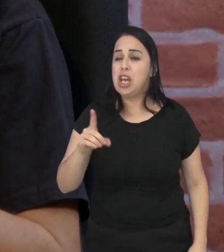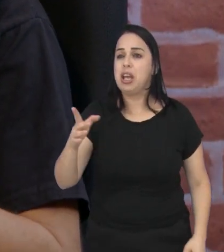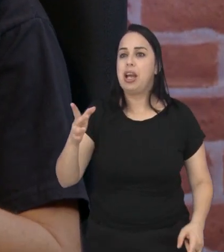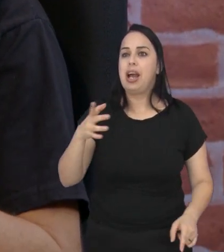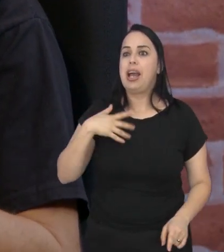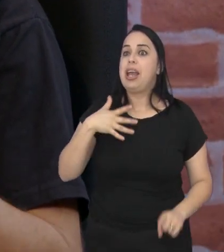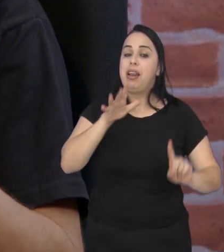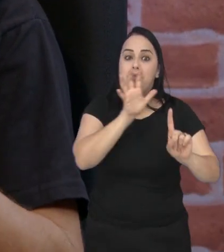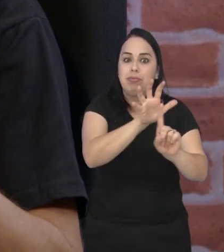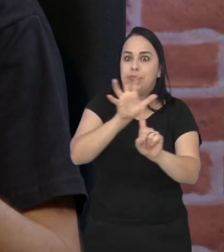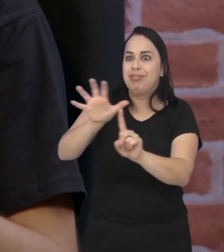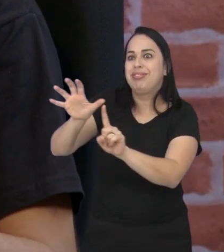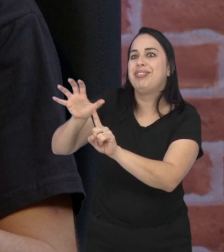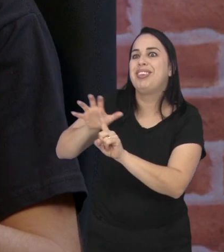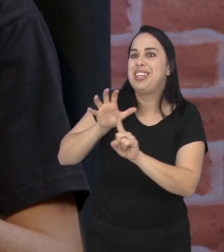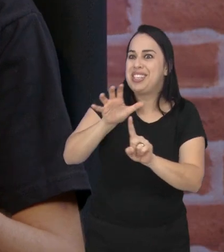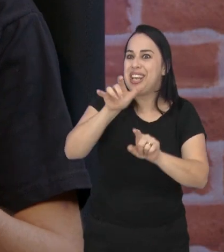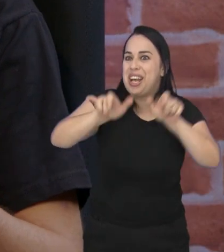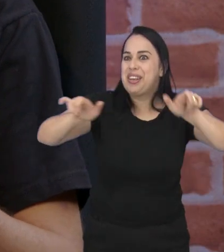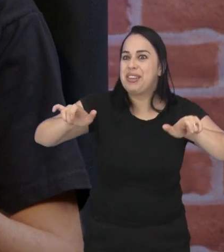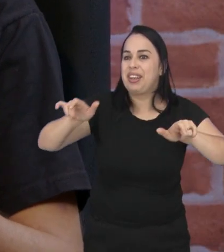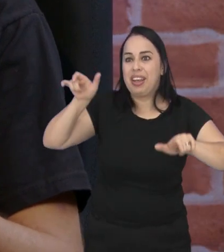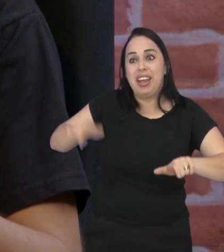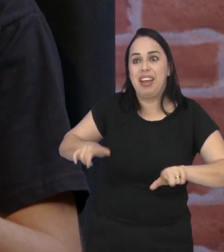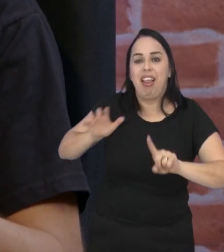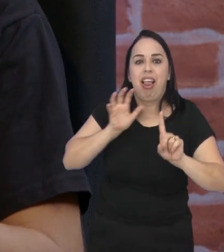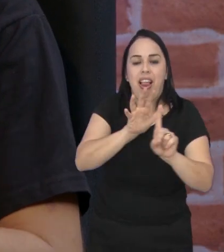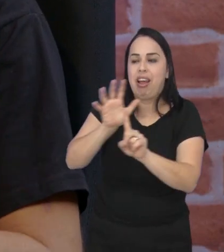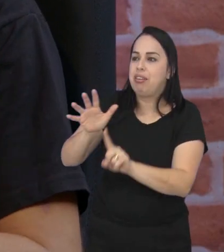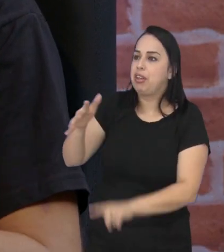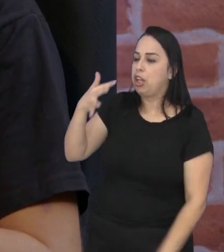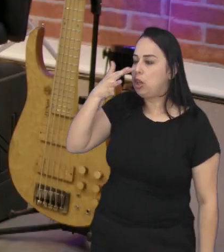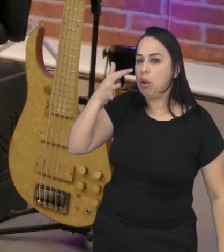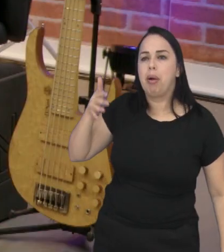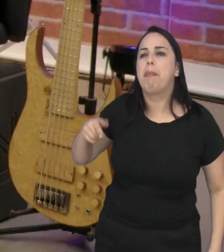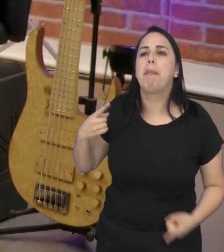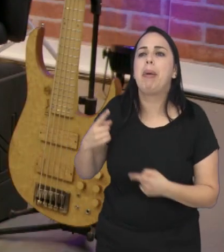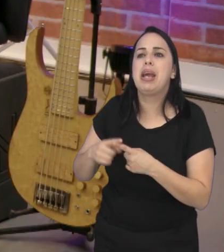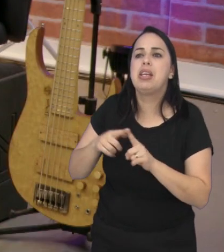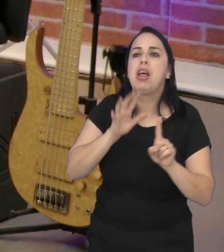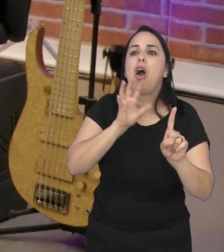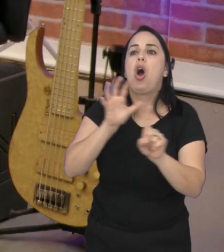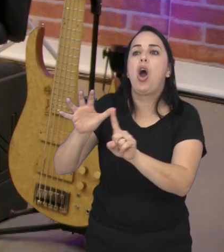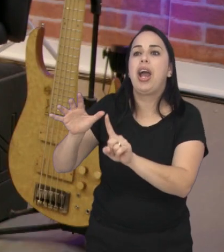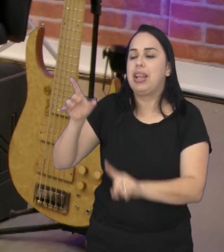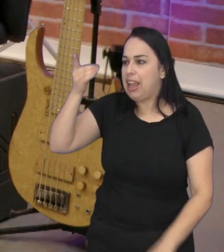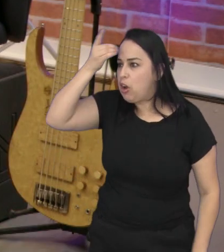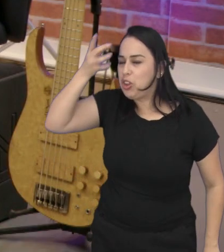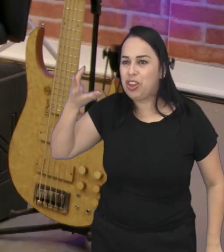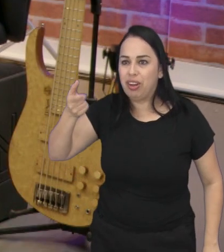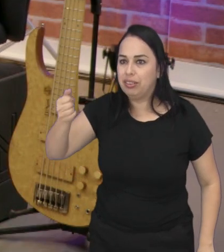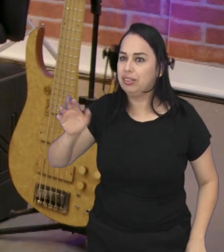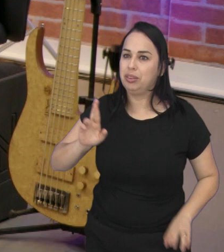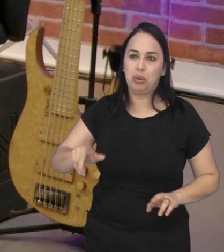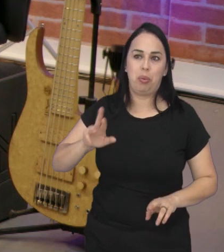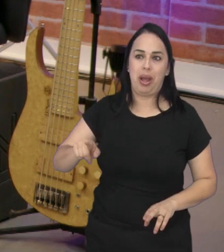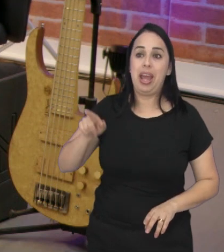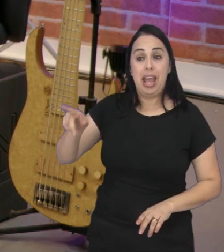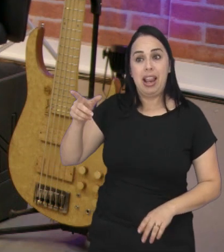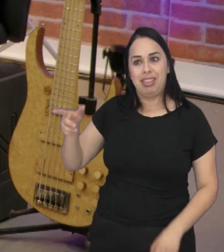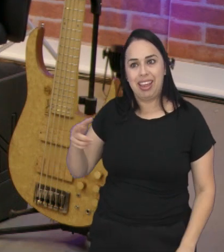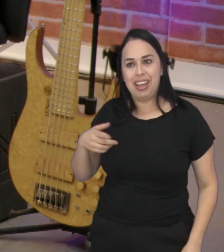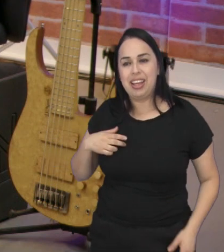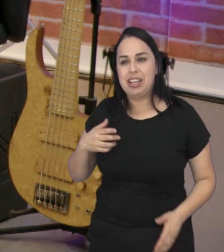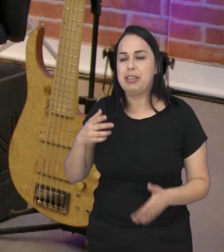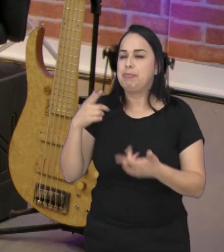ele é um cara que inspira as pessoas. E aí você olha, né? Aí você olha e fala assim, mas ele inspira por quê? Porque ele tem o dom. Não, ele é